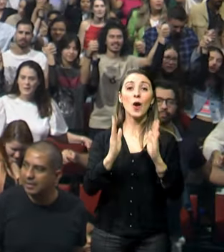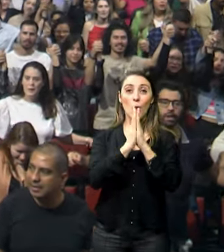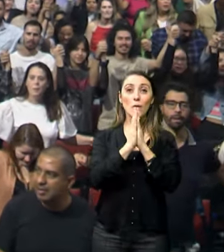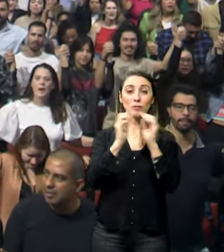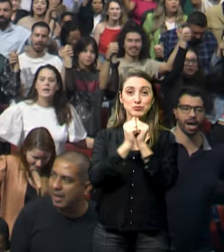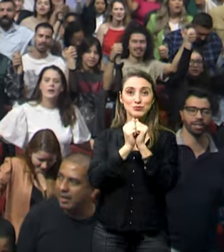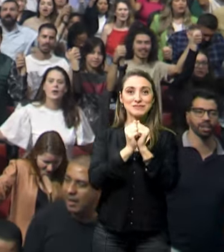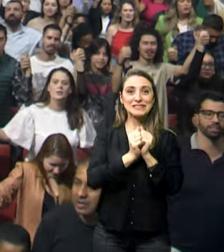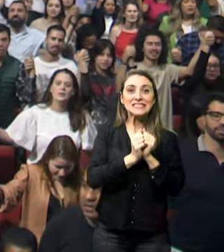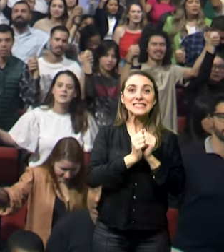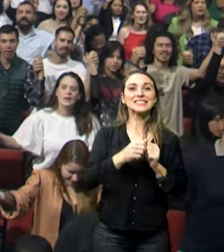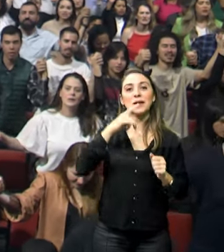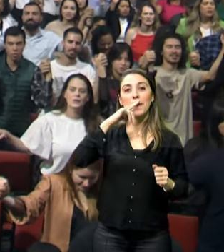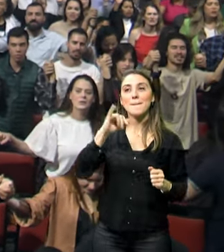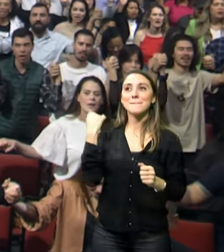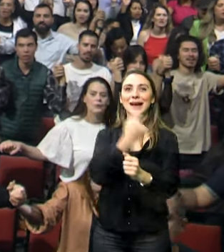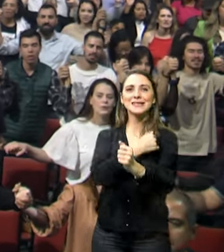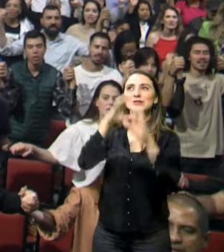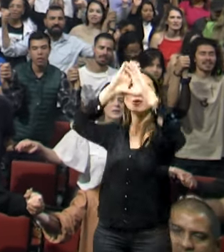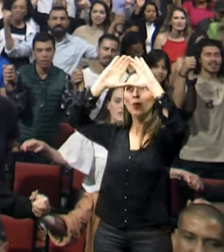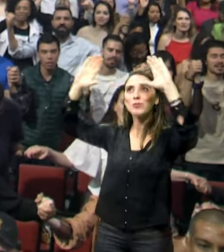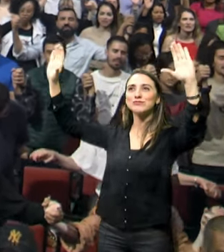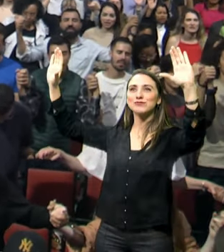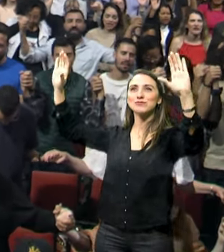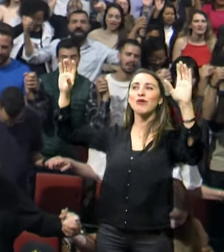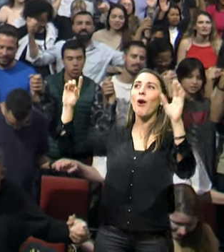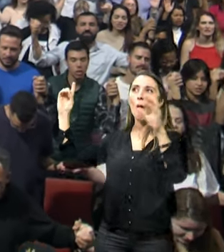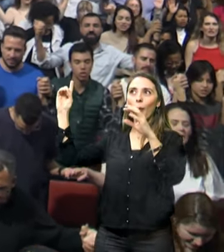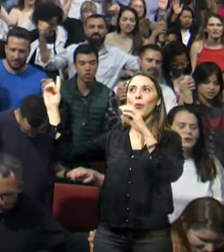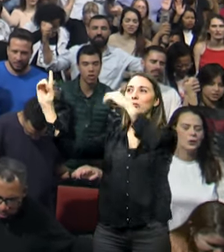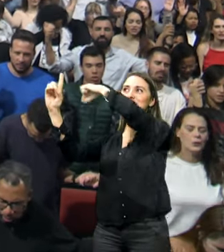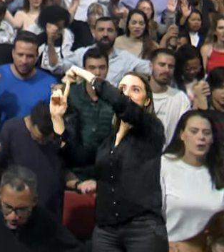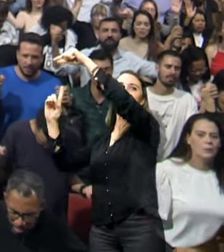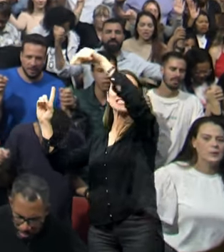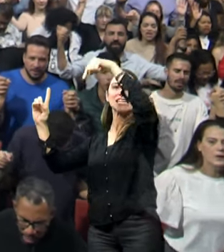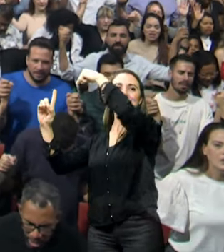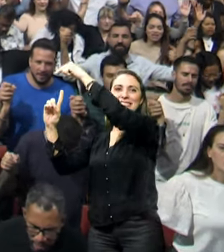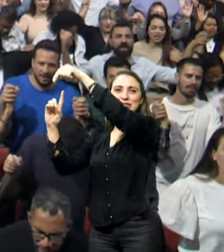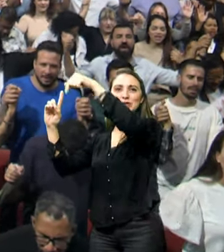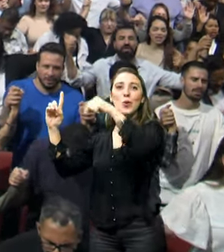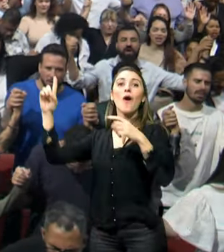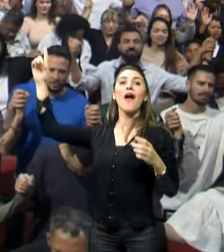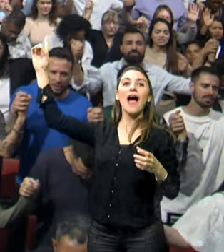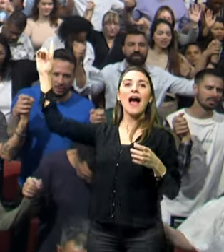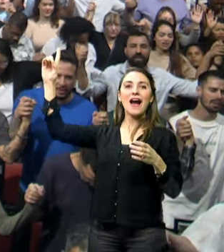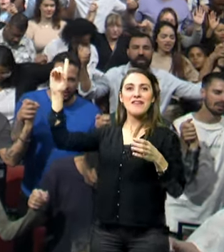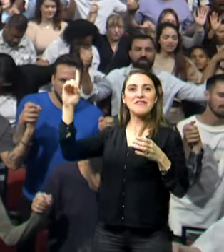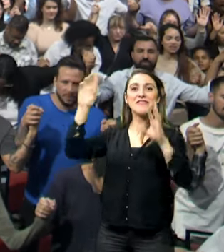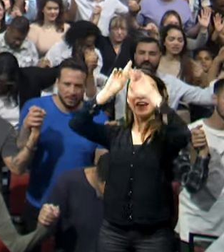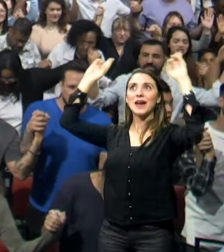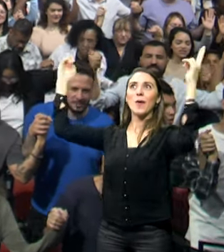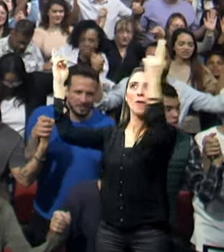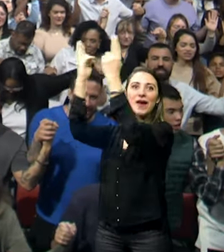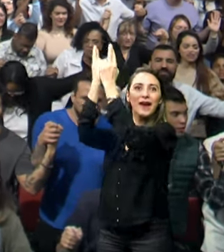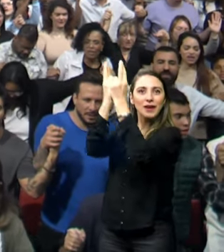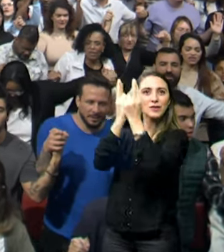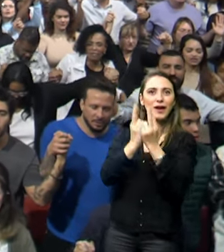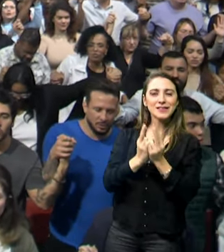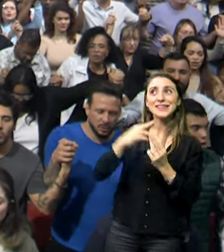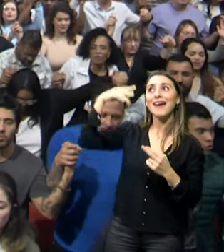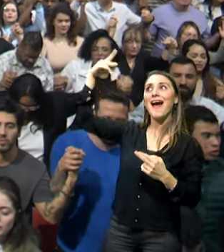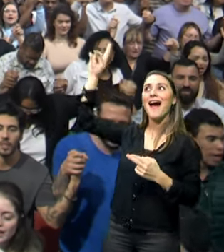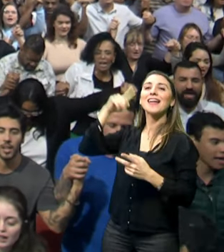juntos. Pai nosso que estás nos céus, santificado seja o teu nome. Venha a nós o teu reino, seja